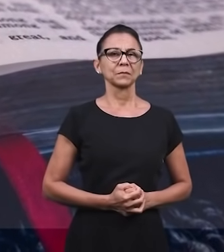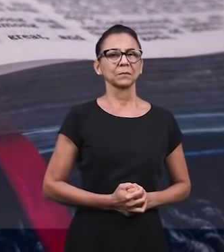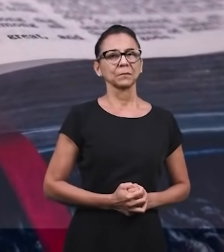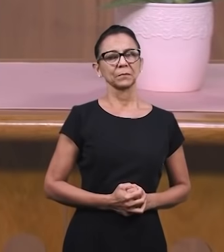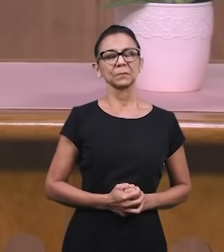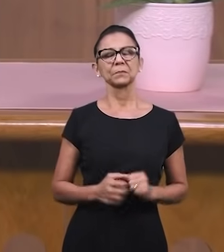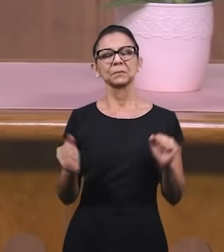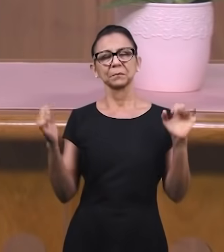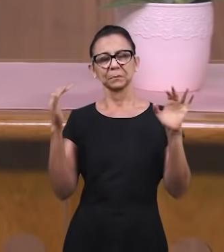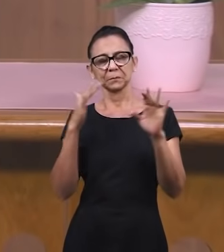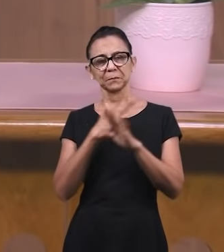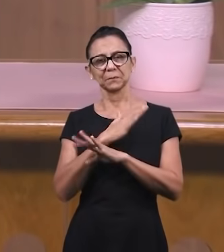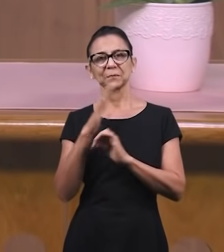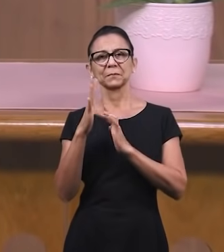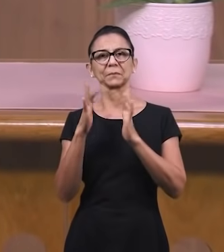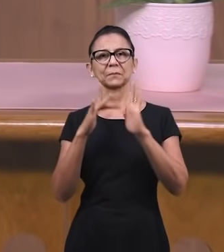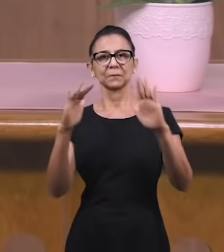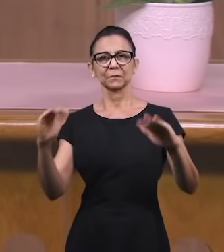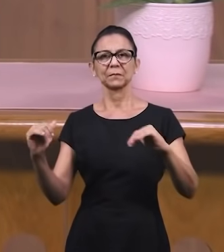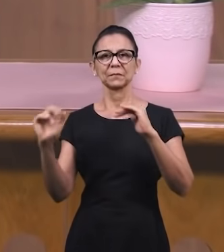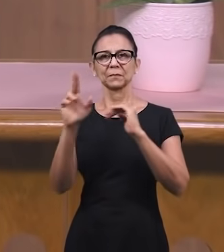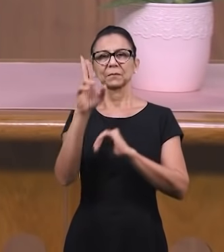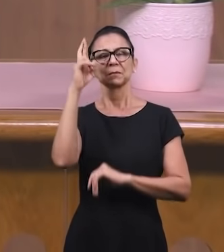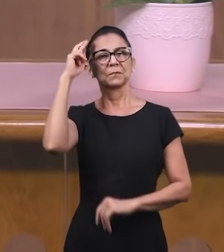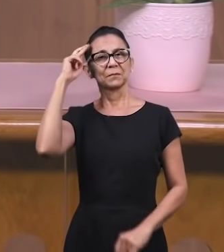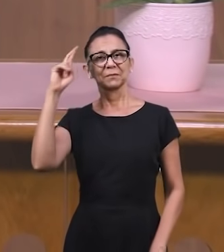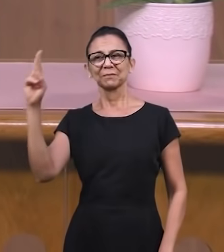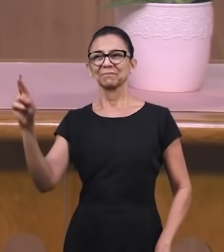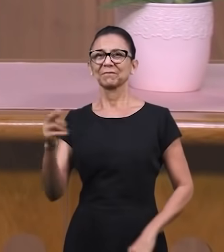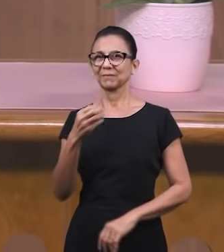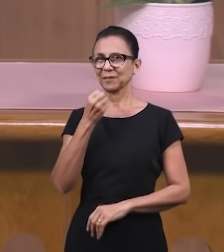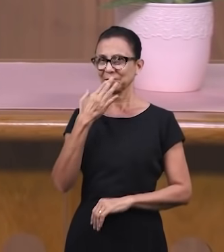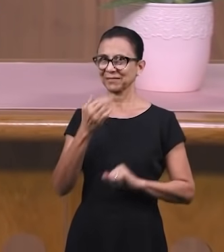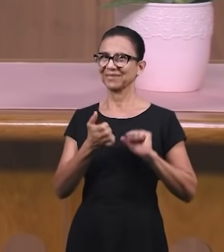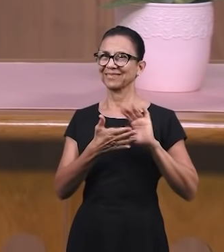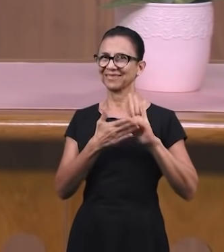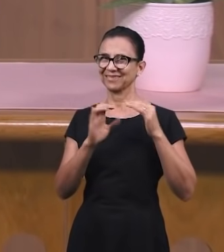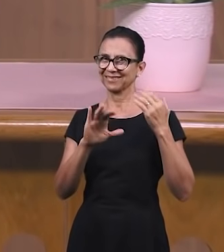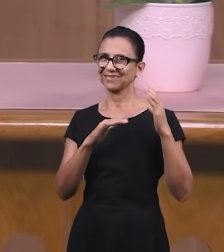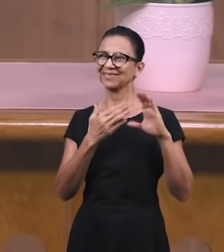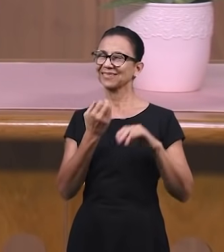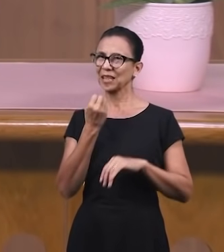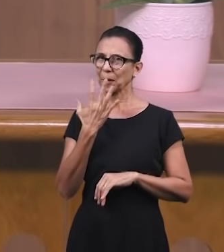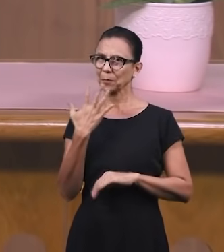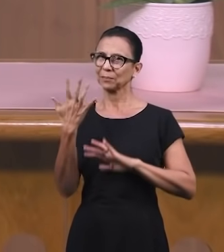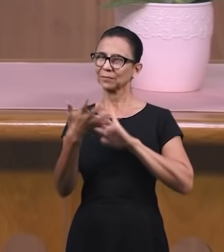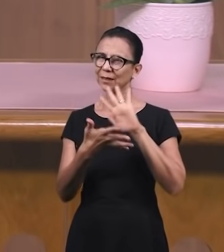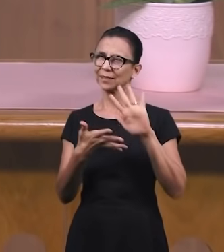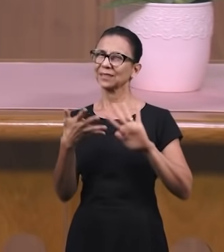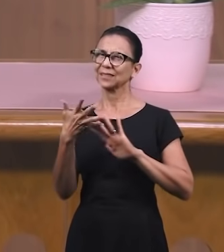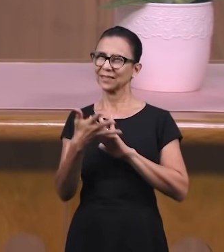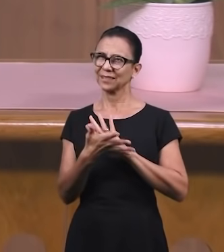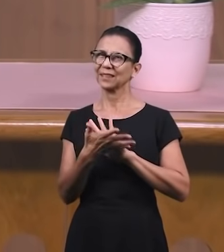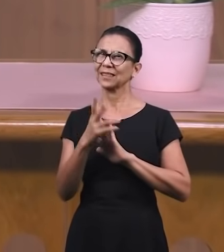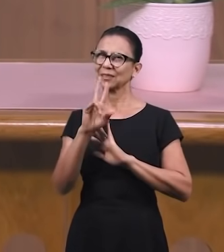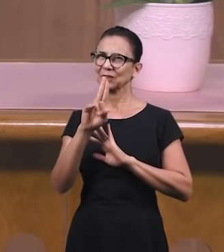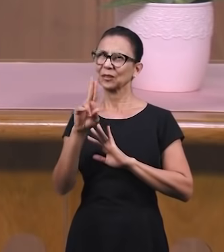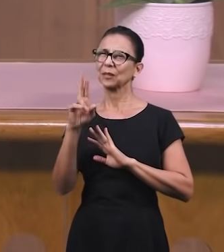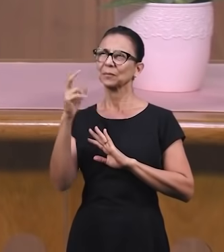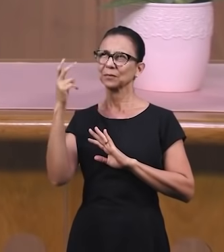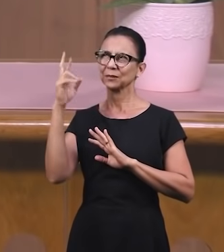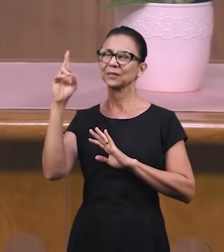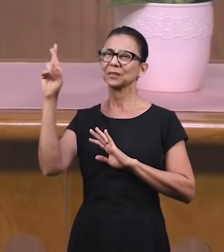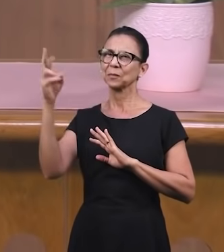libertar. Glória a Jesus, louvado seja o nome do Senhor. É muito bom louvar ao Senhor, é muito bom cantar louvores ao